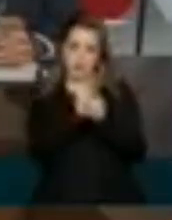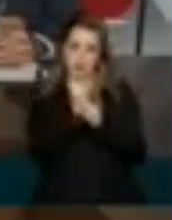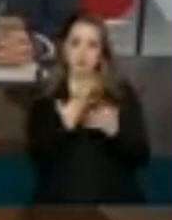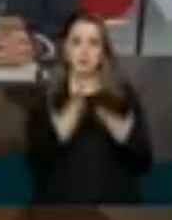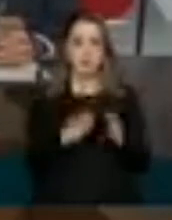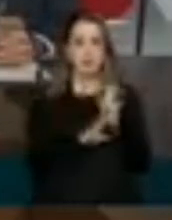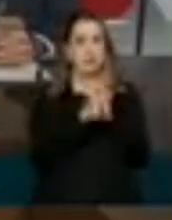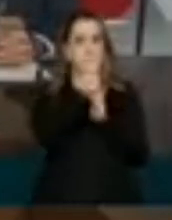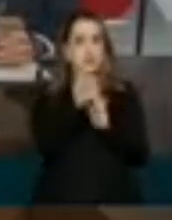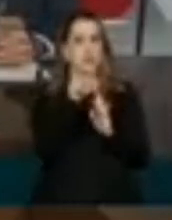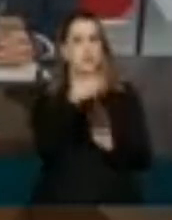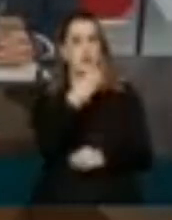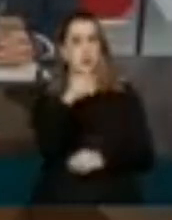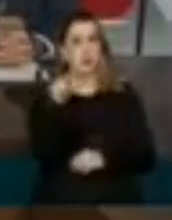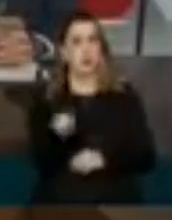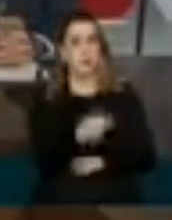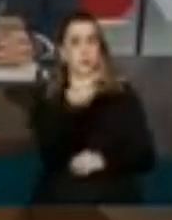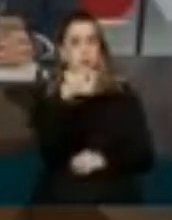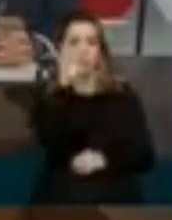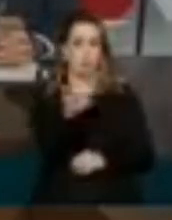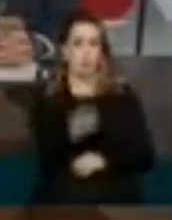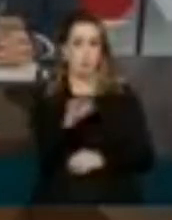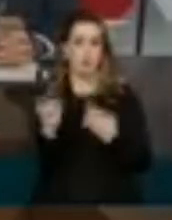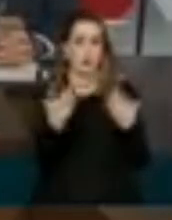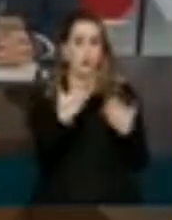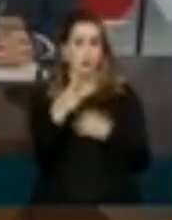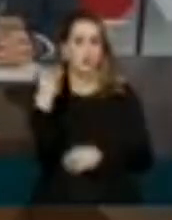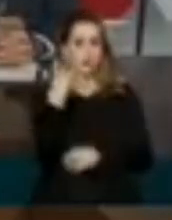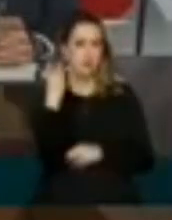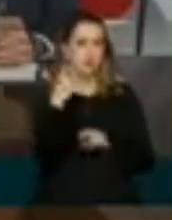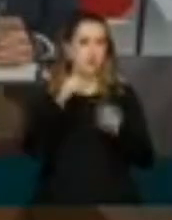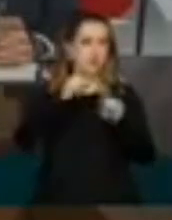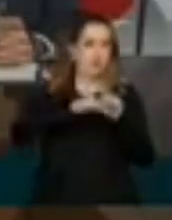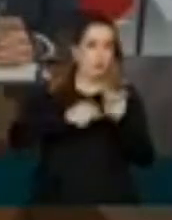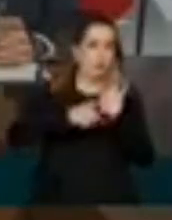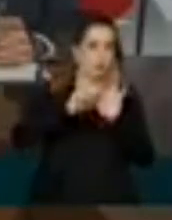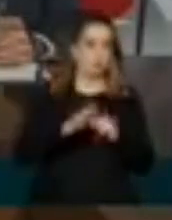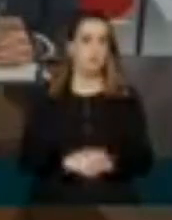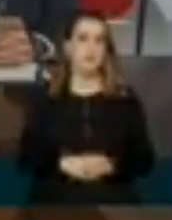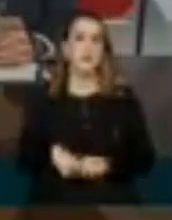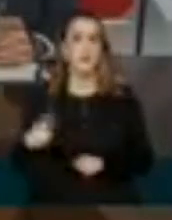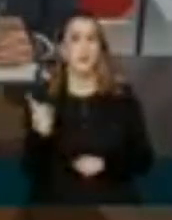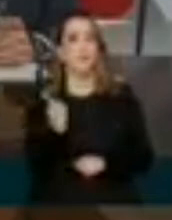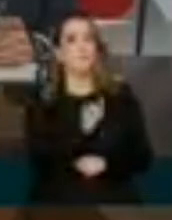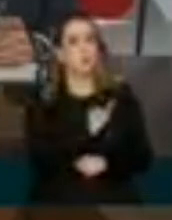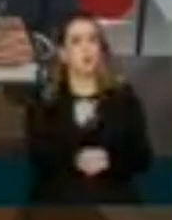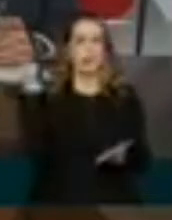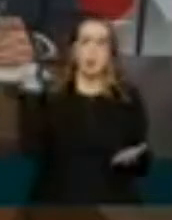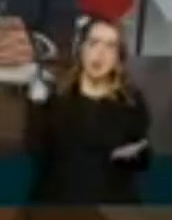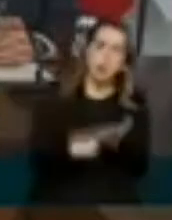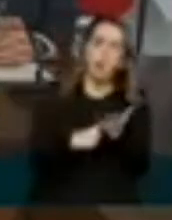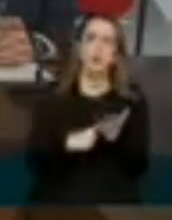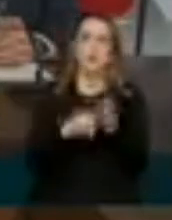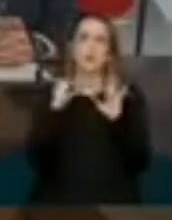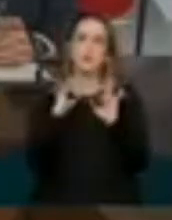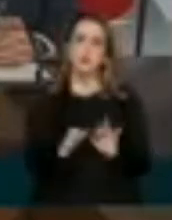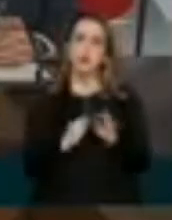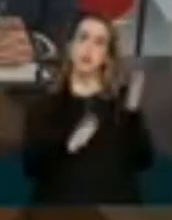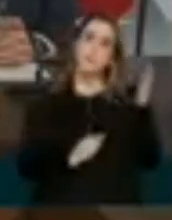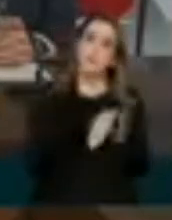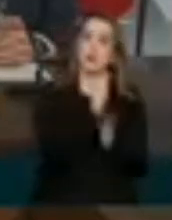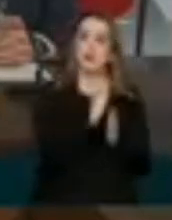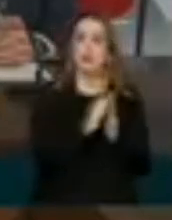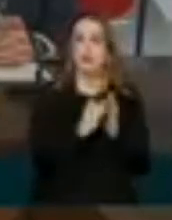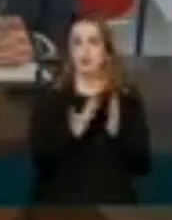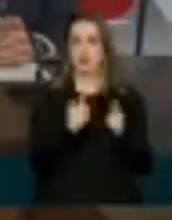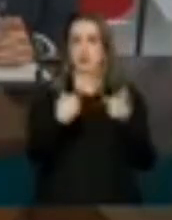de 3,2% em relação ao trimestre anterior. Estamos firmemente determinados a aprovar iniciativas que irão